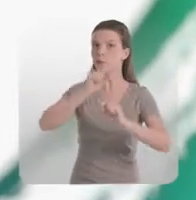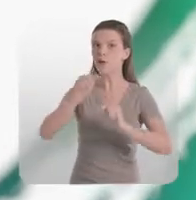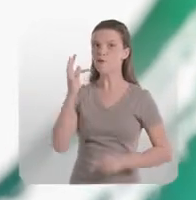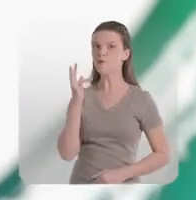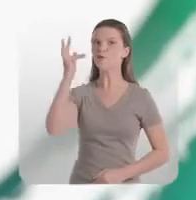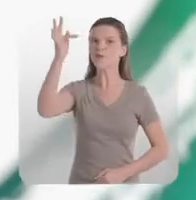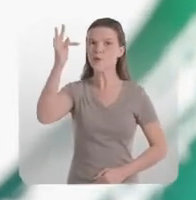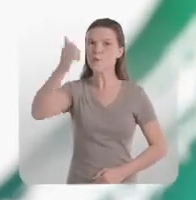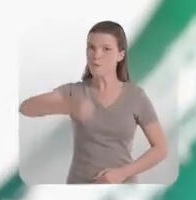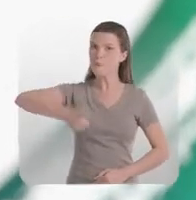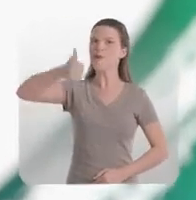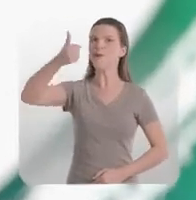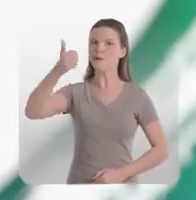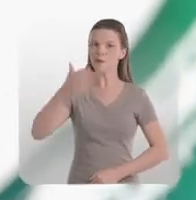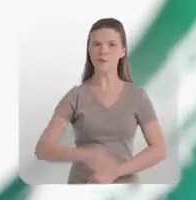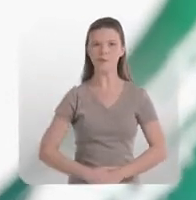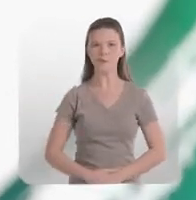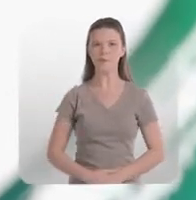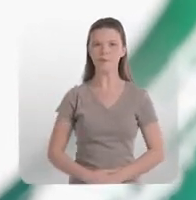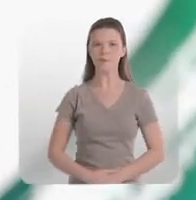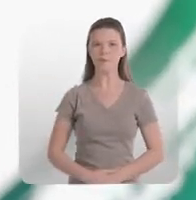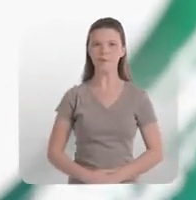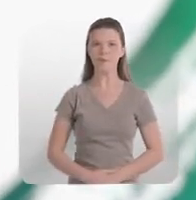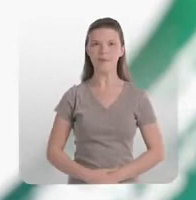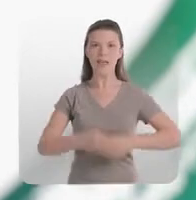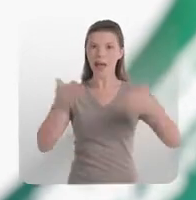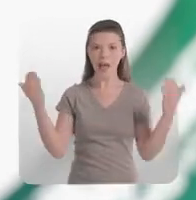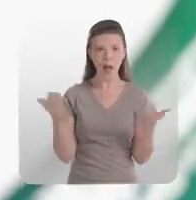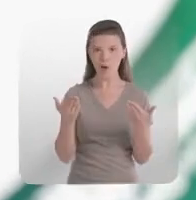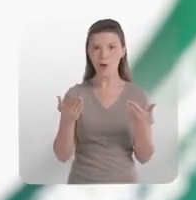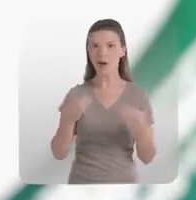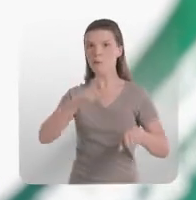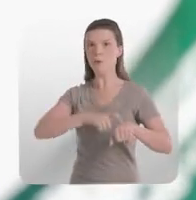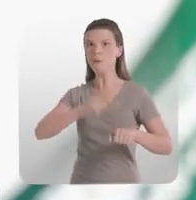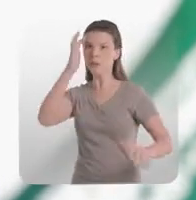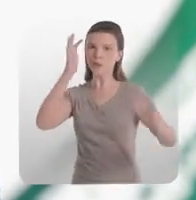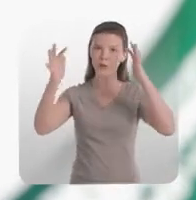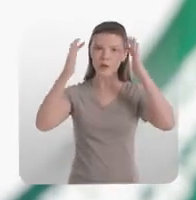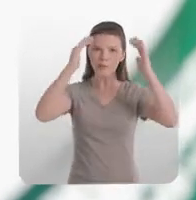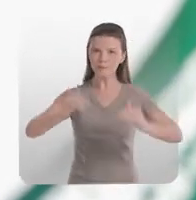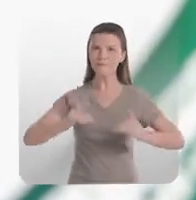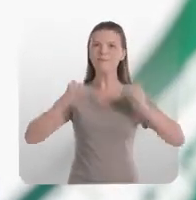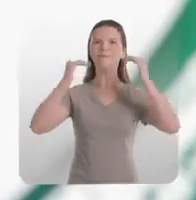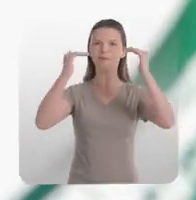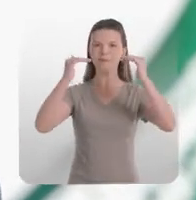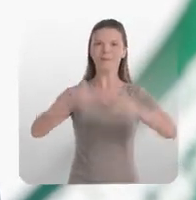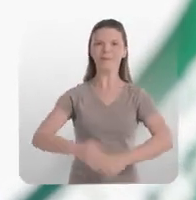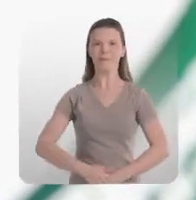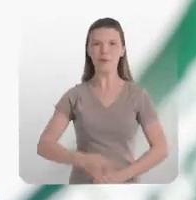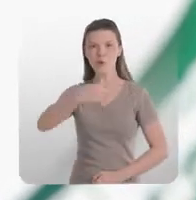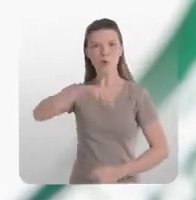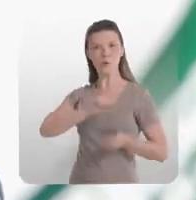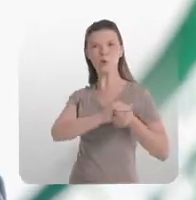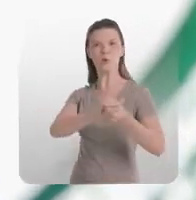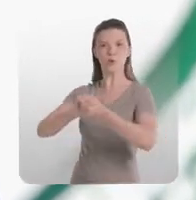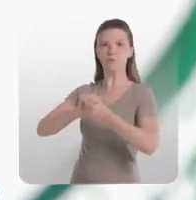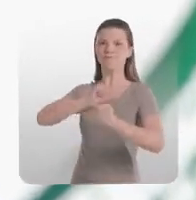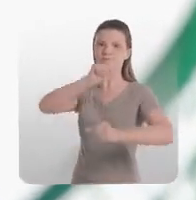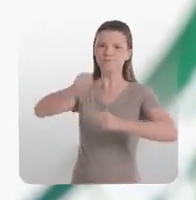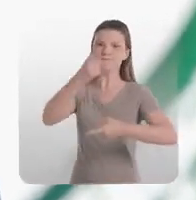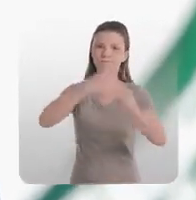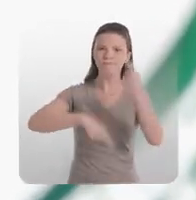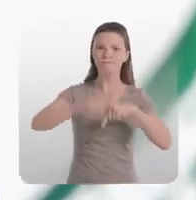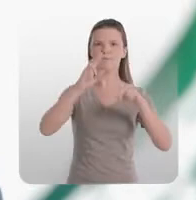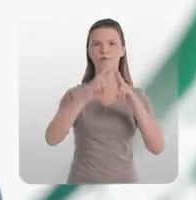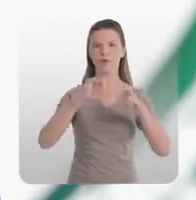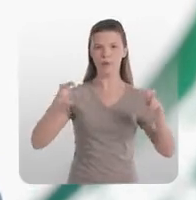ter certeza, o futuro vai ser ainda melhor que o presente. Agora é hora de sonhar ainda mais alto. Juntos